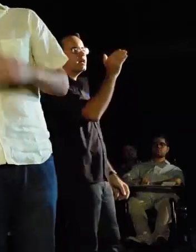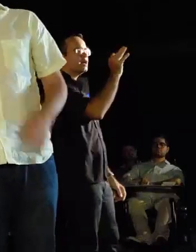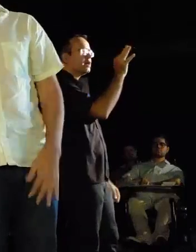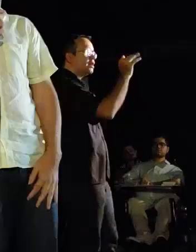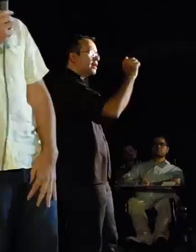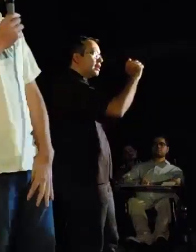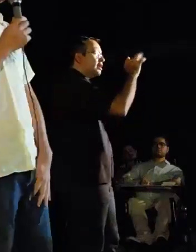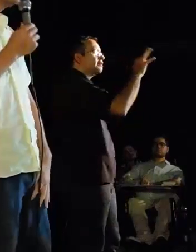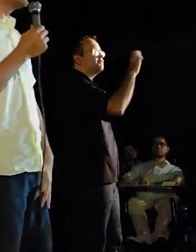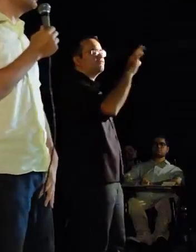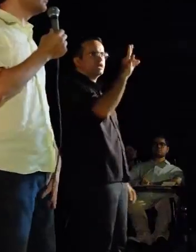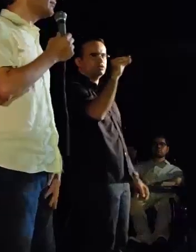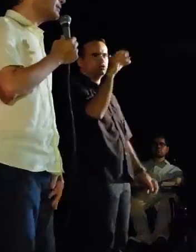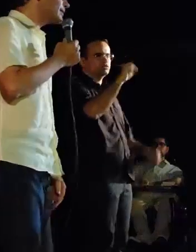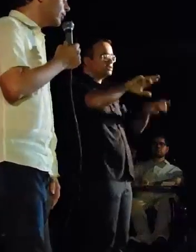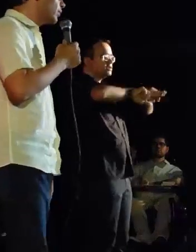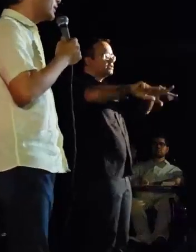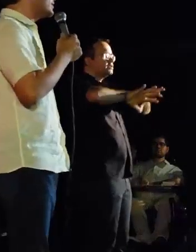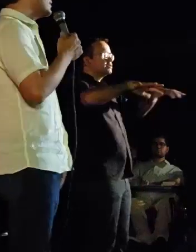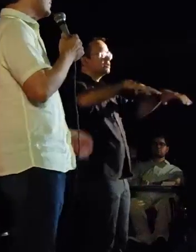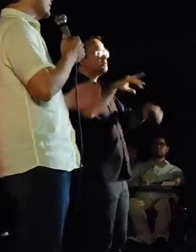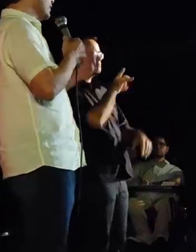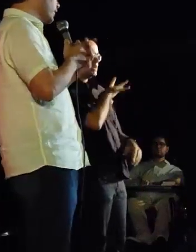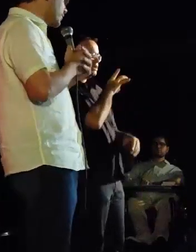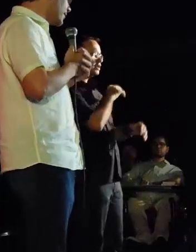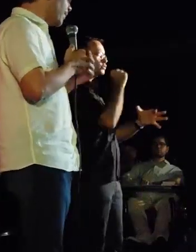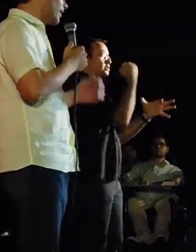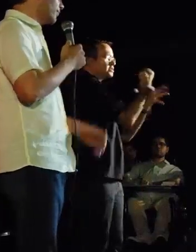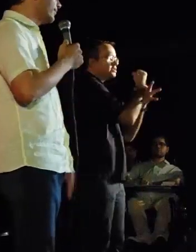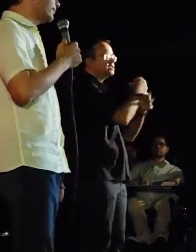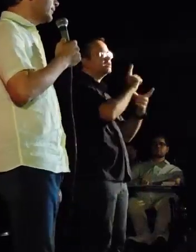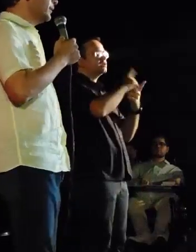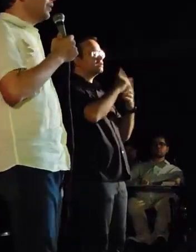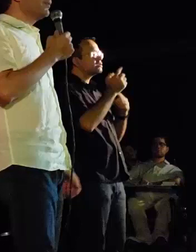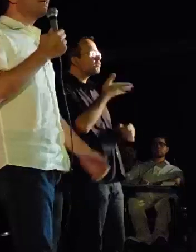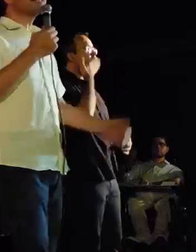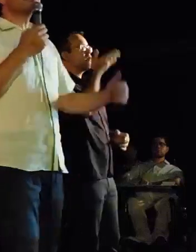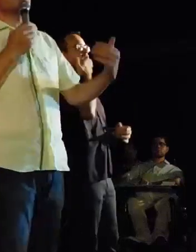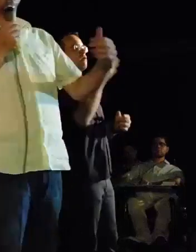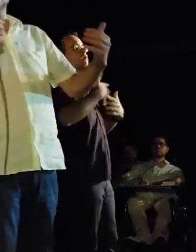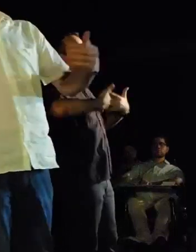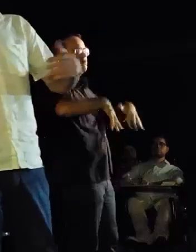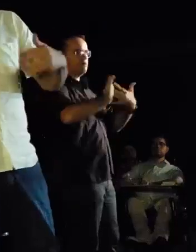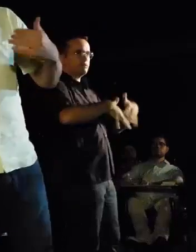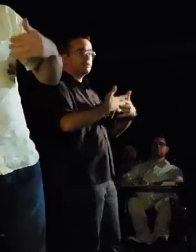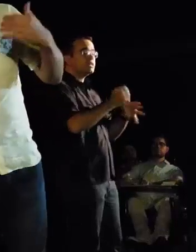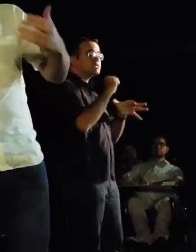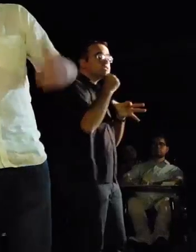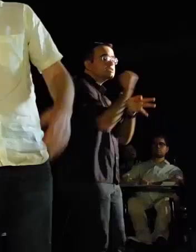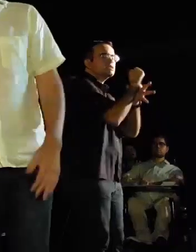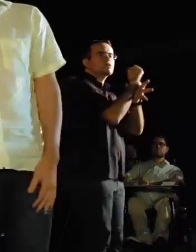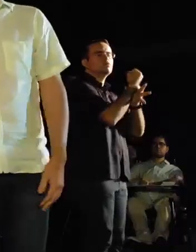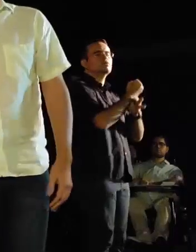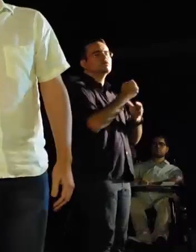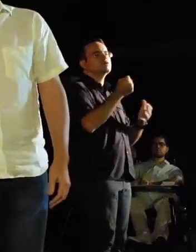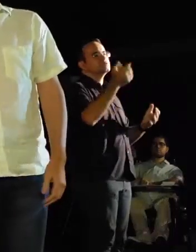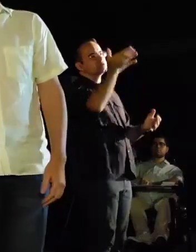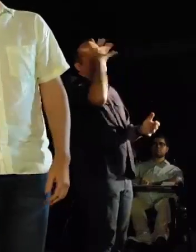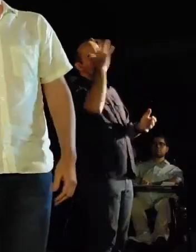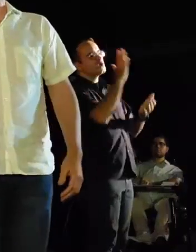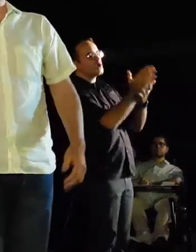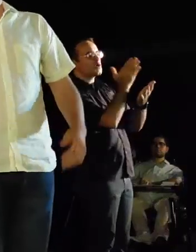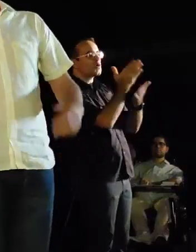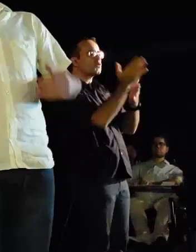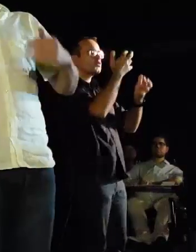sobretudo, a diferenciação entre medo, segurança e desamparo. Uma certa segurança que muitos se fiaram, dentre